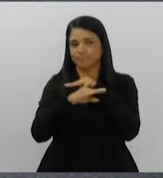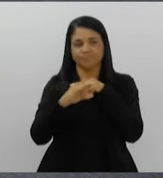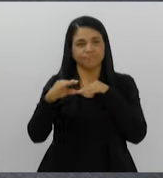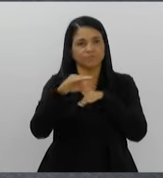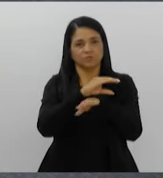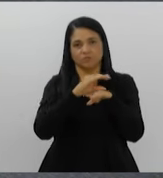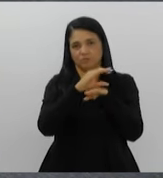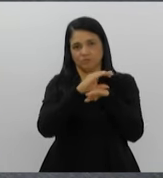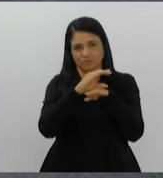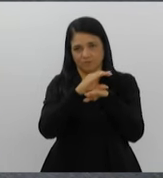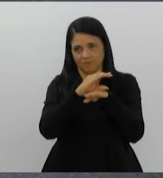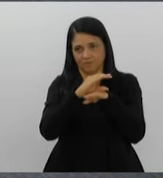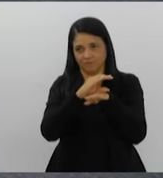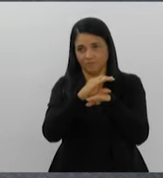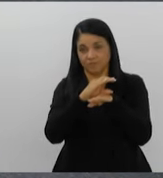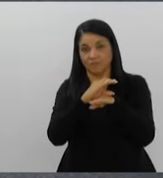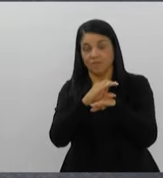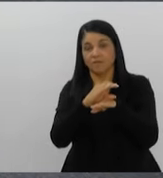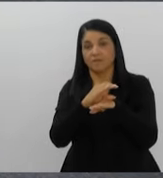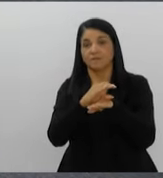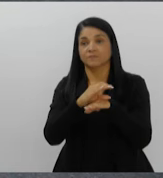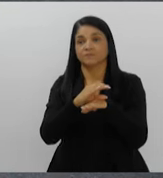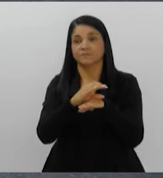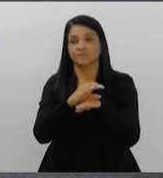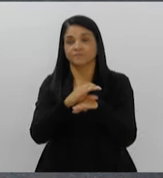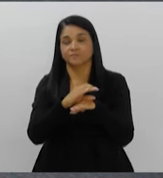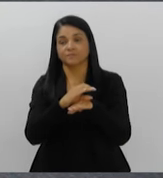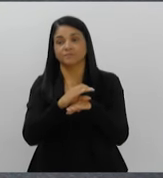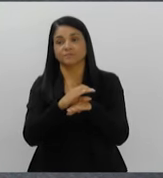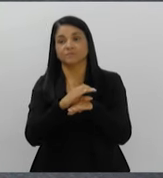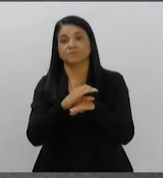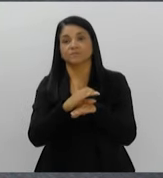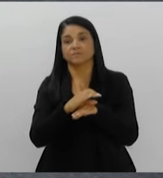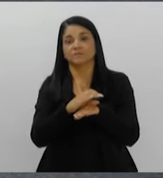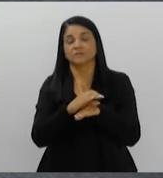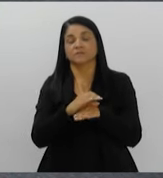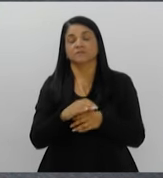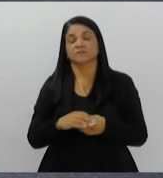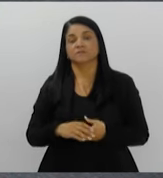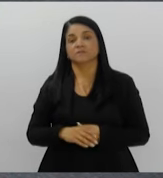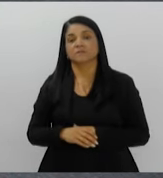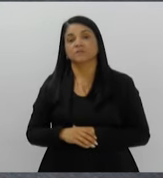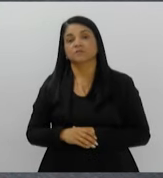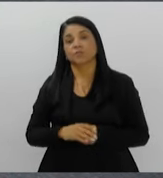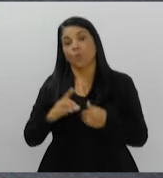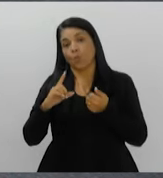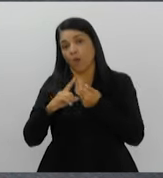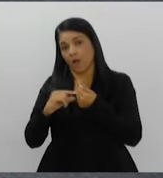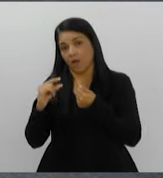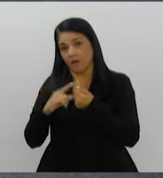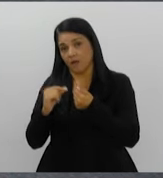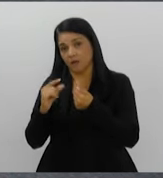inconstitucionalidade. E o vício de inconstitucionalidade por vício de iniciativa. E o artigo